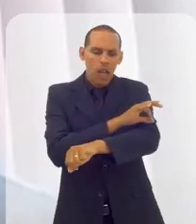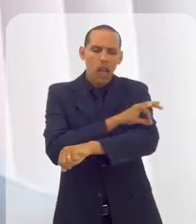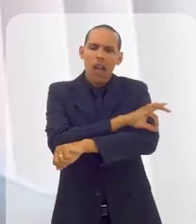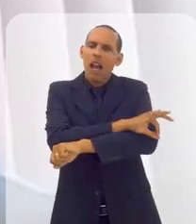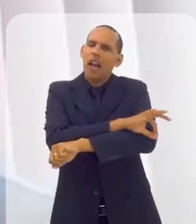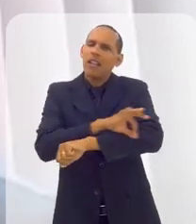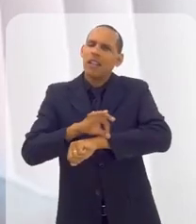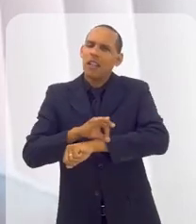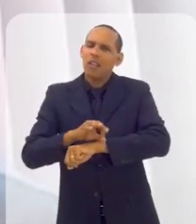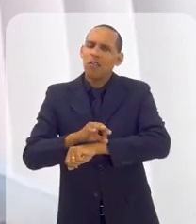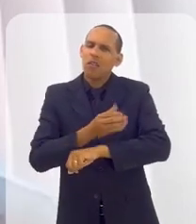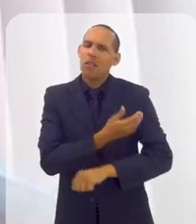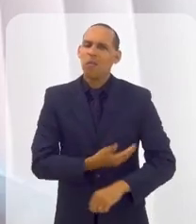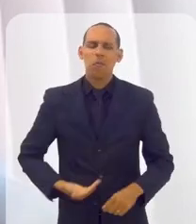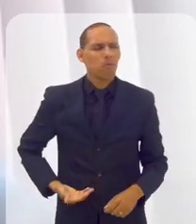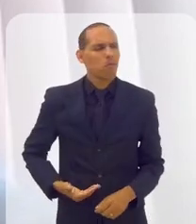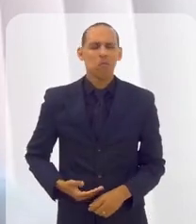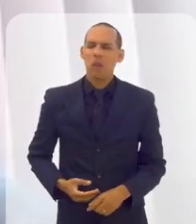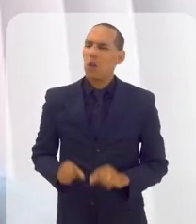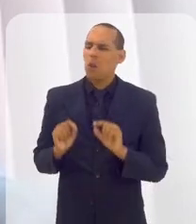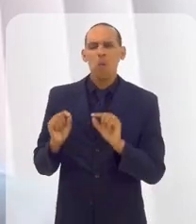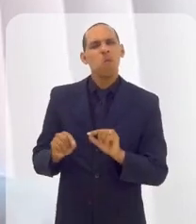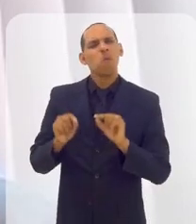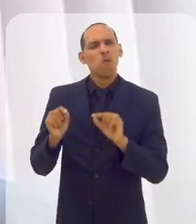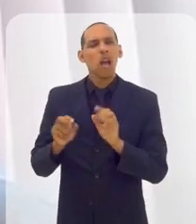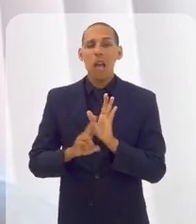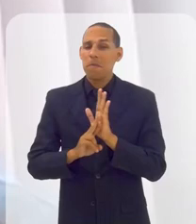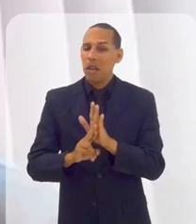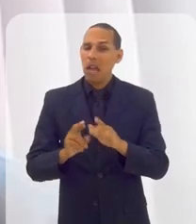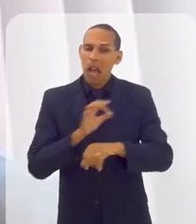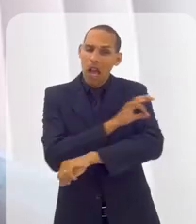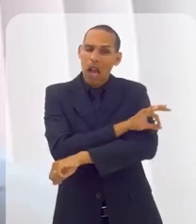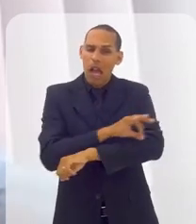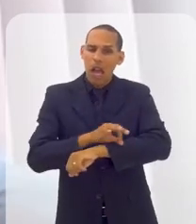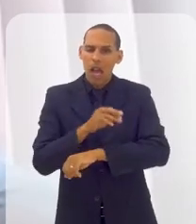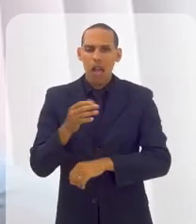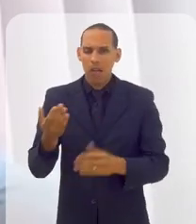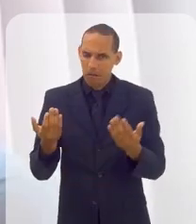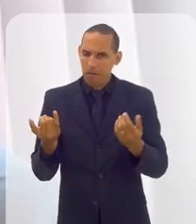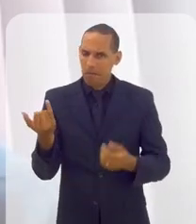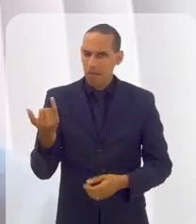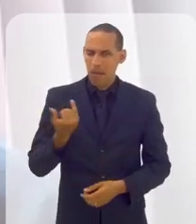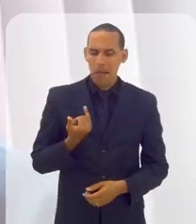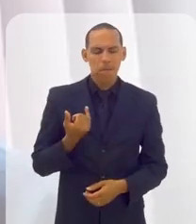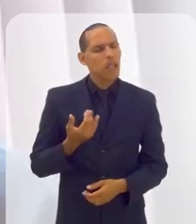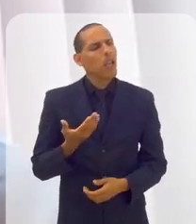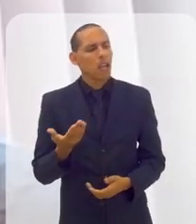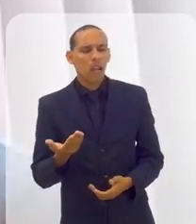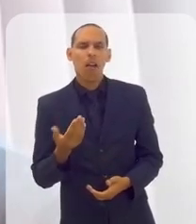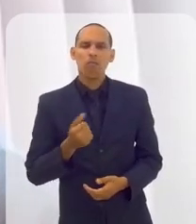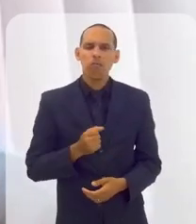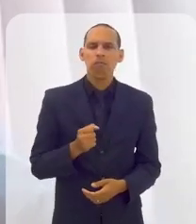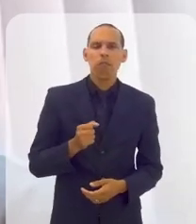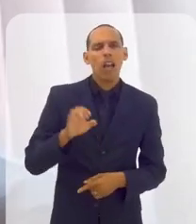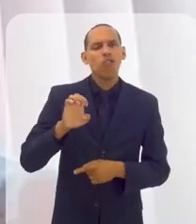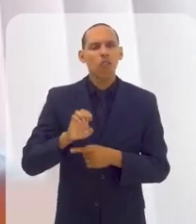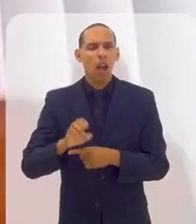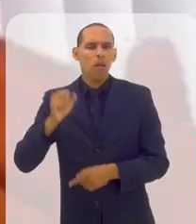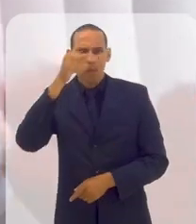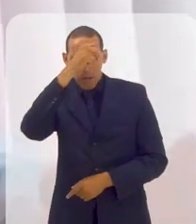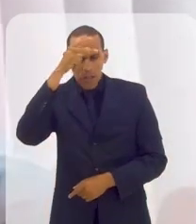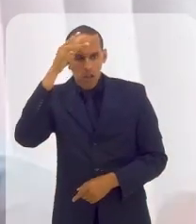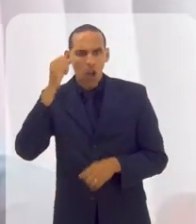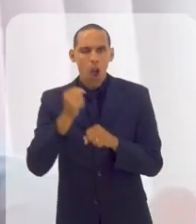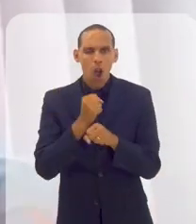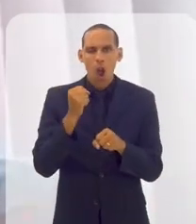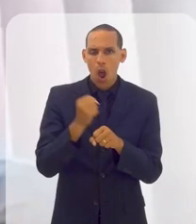de arquitetura pública. Aí eu quis entender que eram os representantes de arquitetos, eles disseram, olha, o Estado, a prefeitura, tal, faz